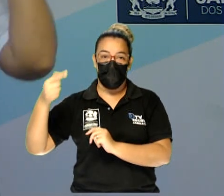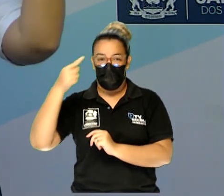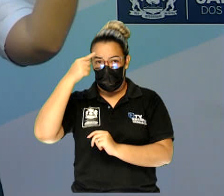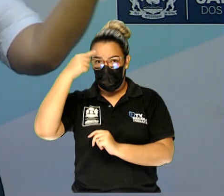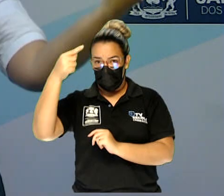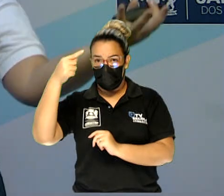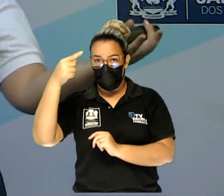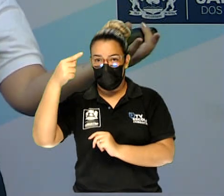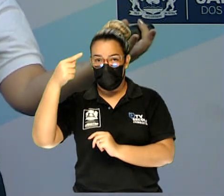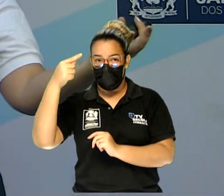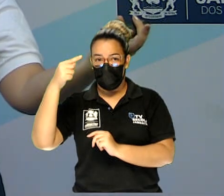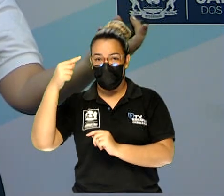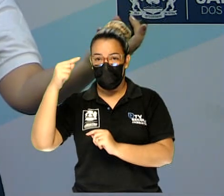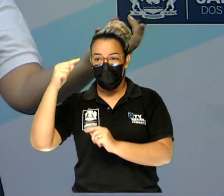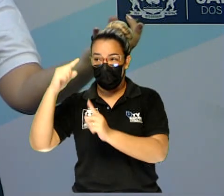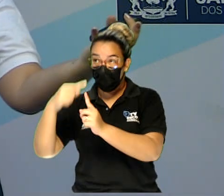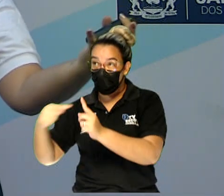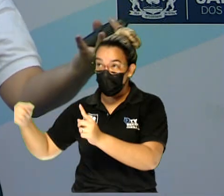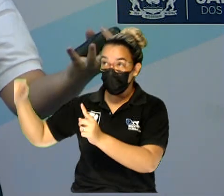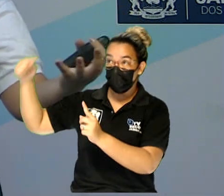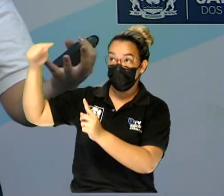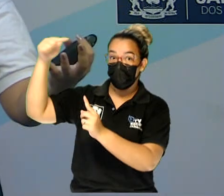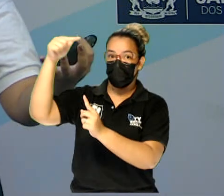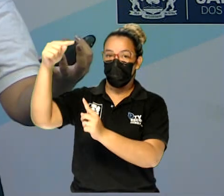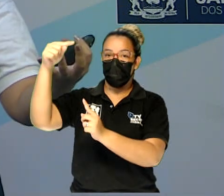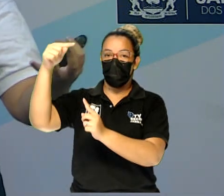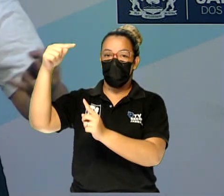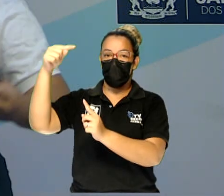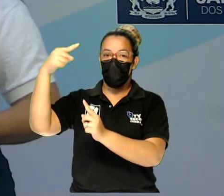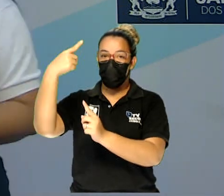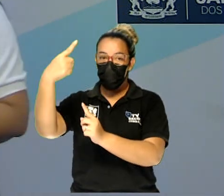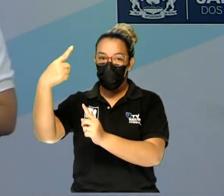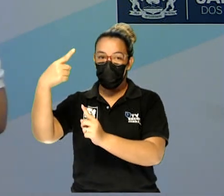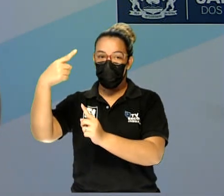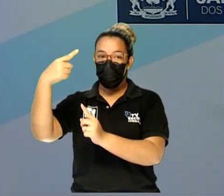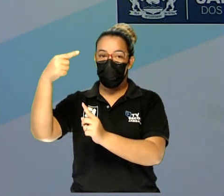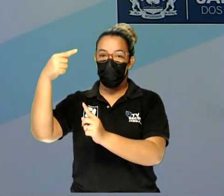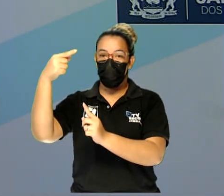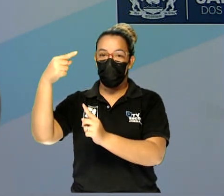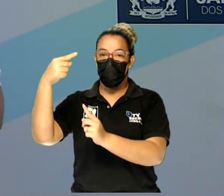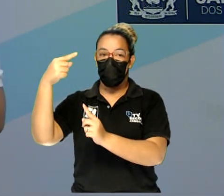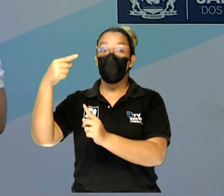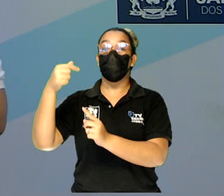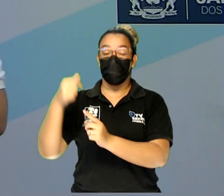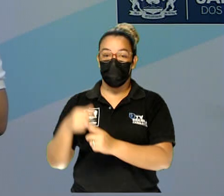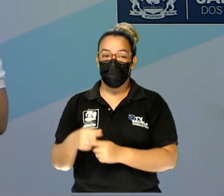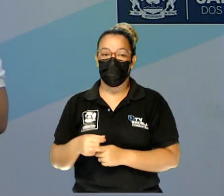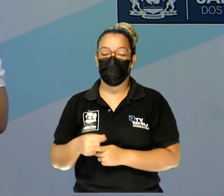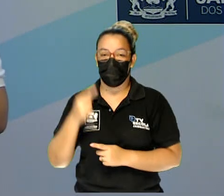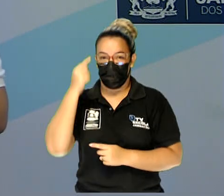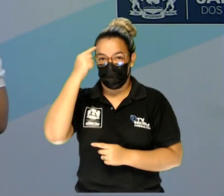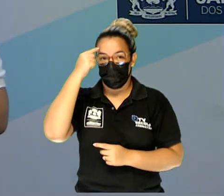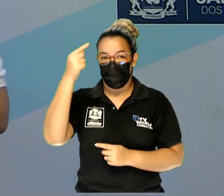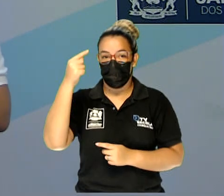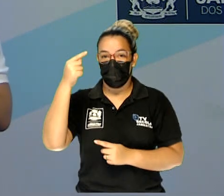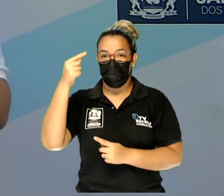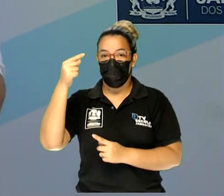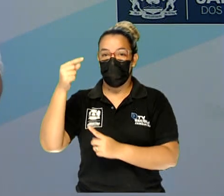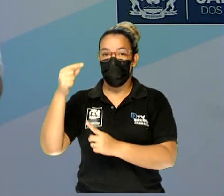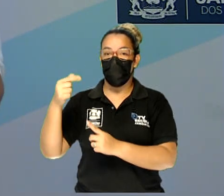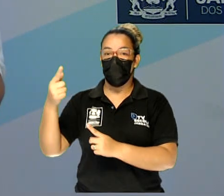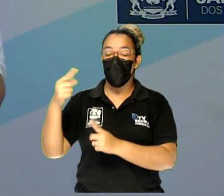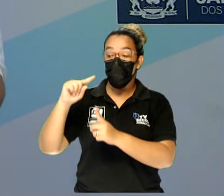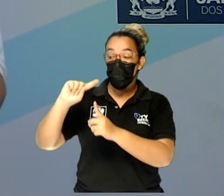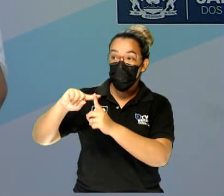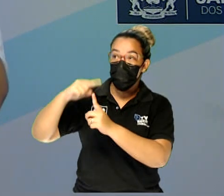eu preciso, né, transformar as 10 unidades em uma dezena. Então, as 12, eu fiquei com as 2 unidades, e